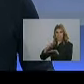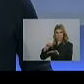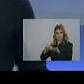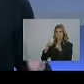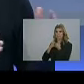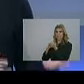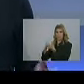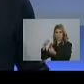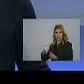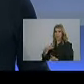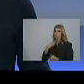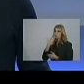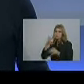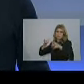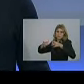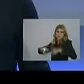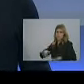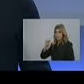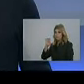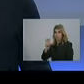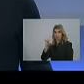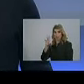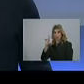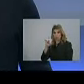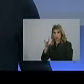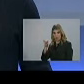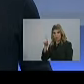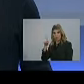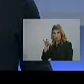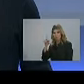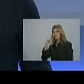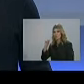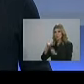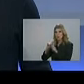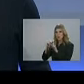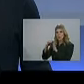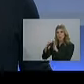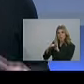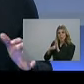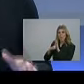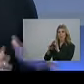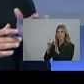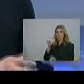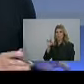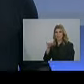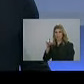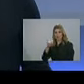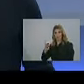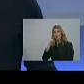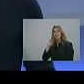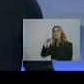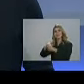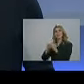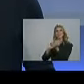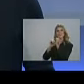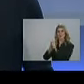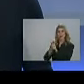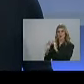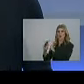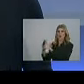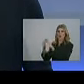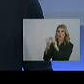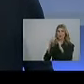e pedi exoneração quando o prefeito Eduardo Paes não quis fazer o programa Virando o Jogo, que era esporte dentro das comunidades, que ele dizia que ia